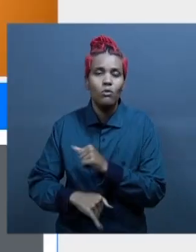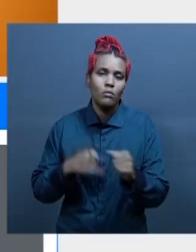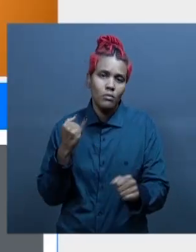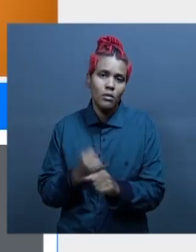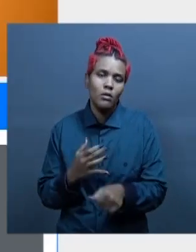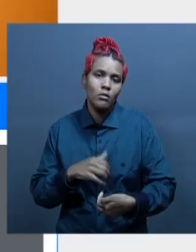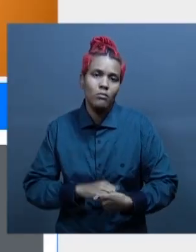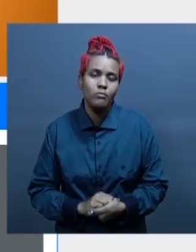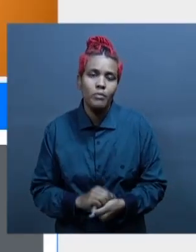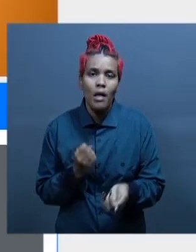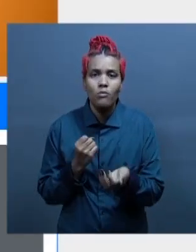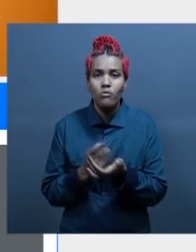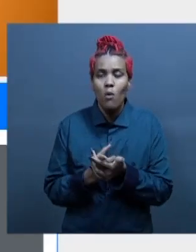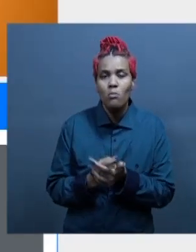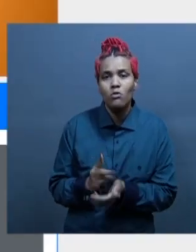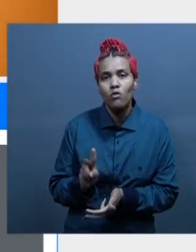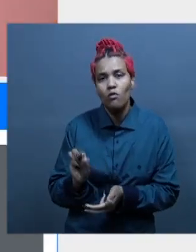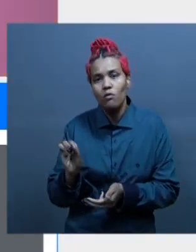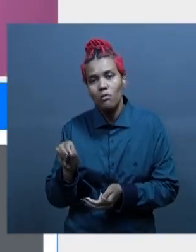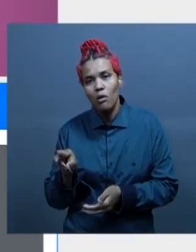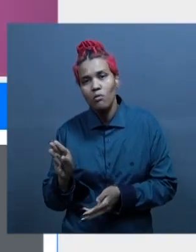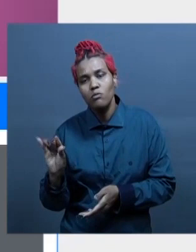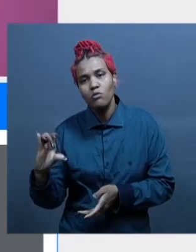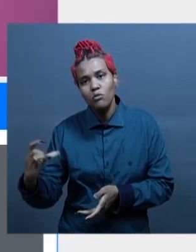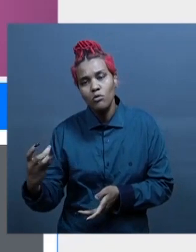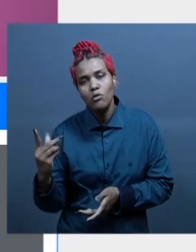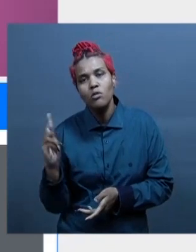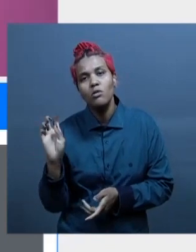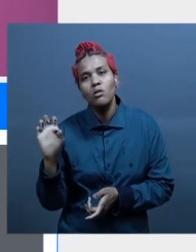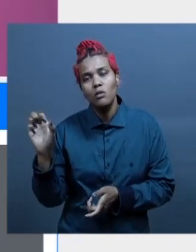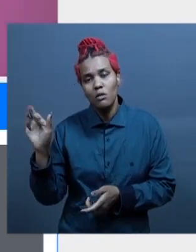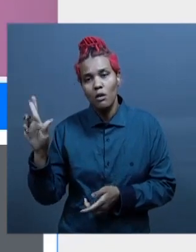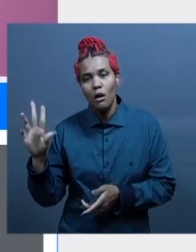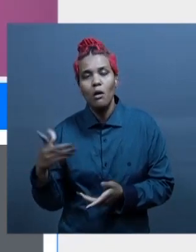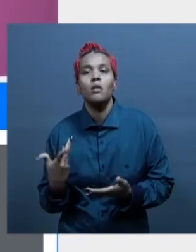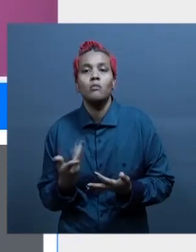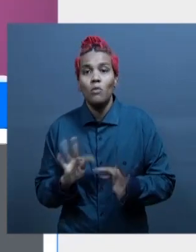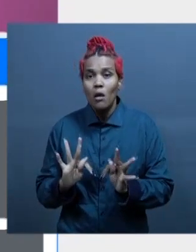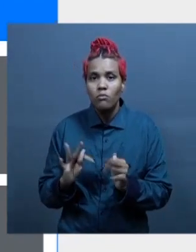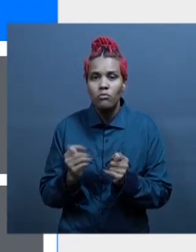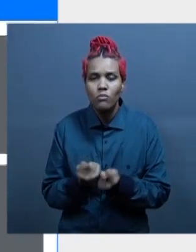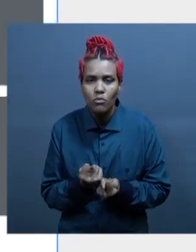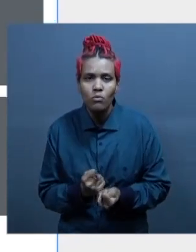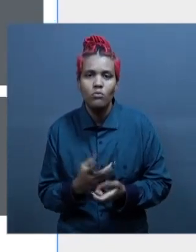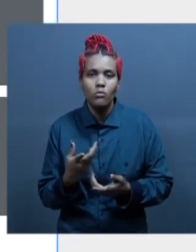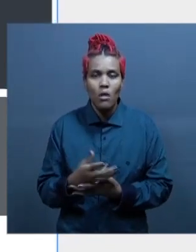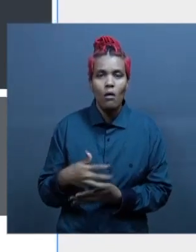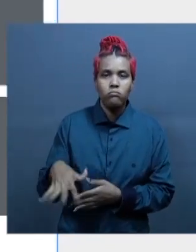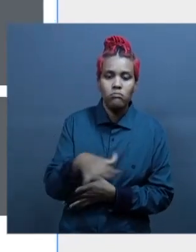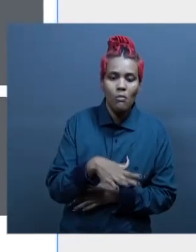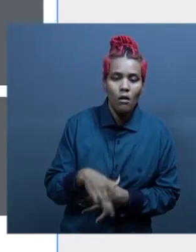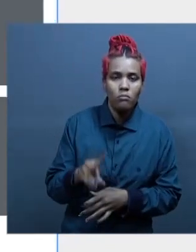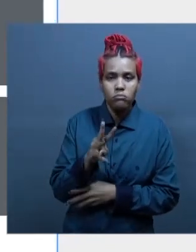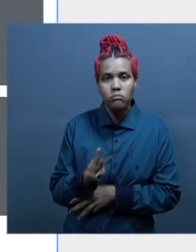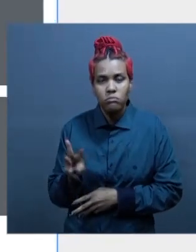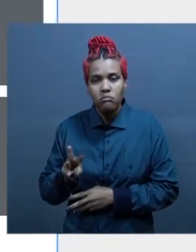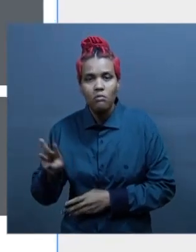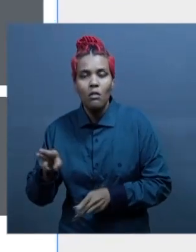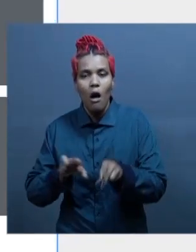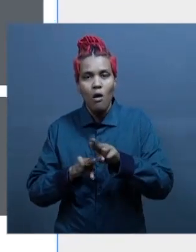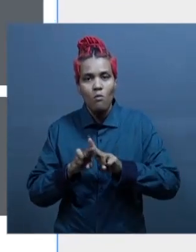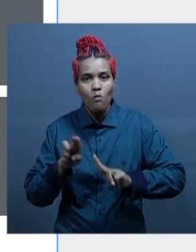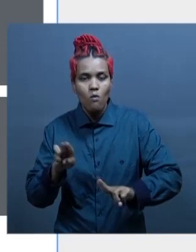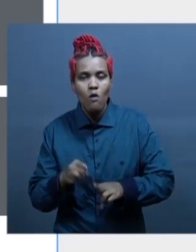voucher serão feitas por meio do portal de serviços de graduação da ufu lá o usuário ainda não cadastrado faz um